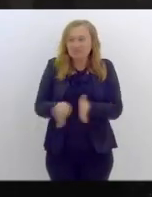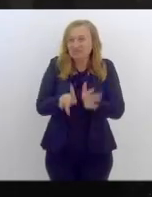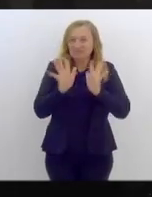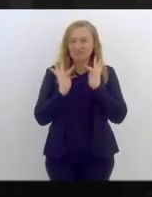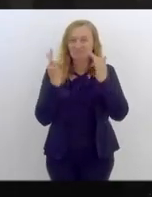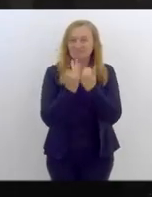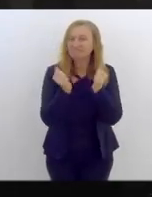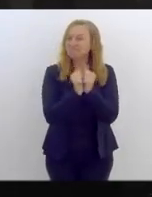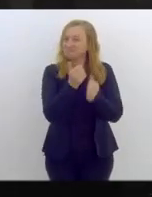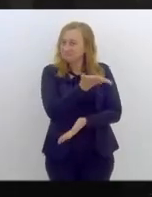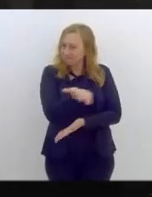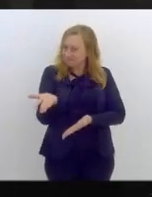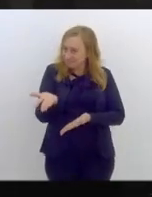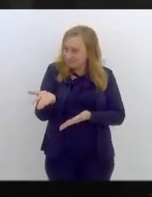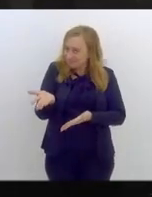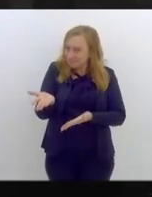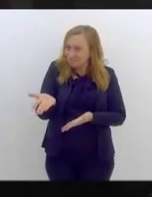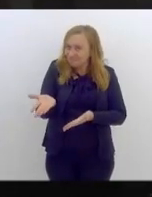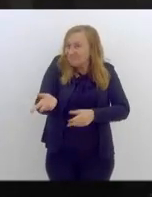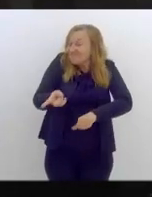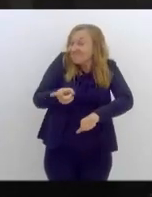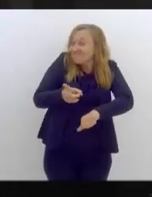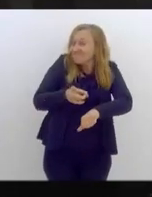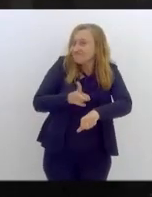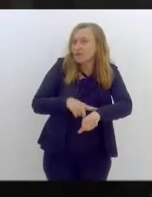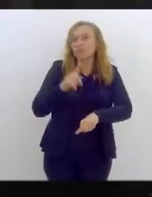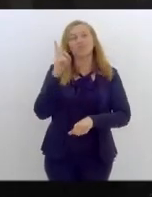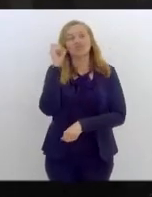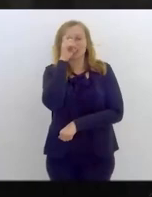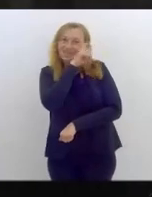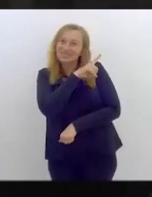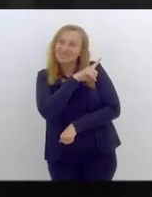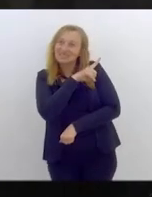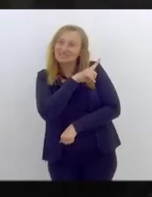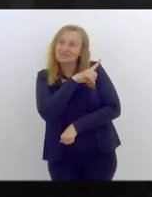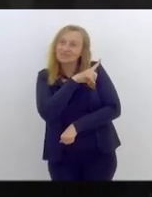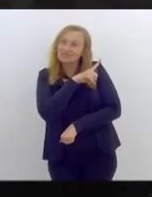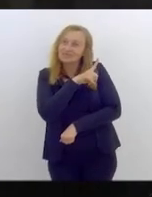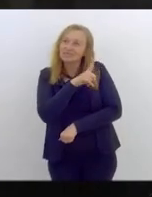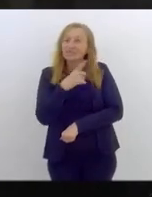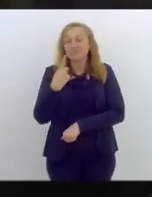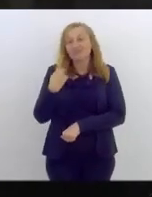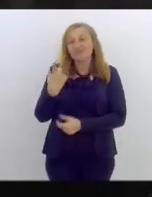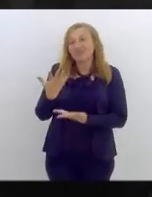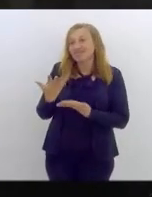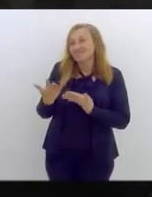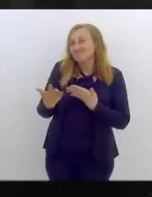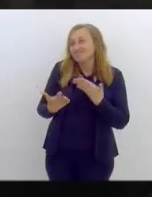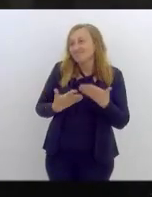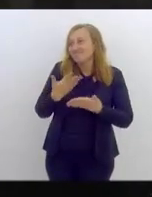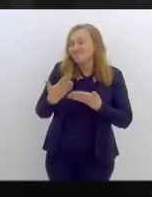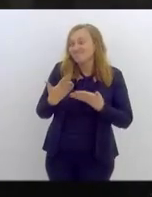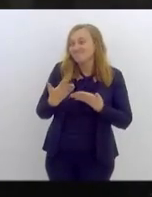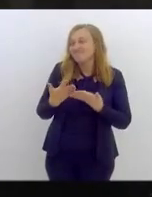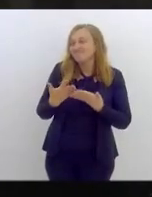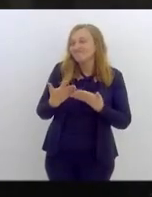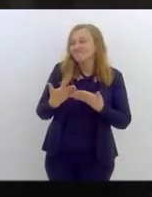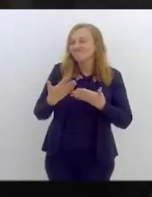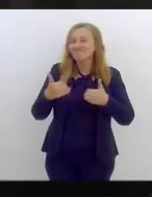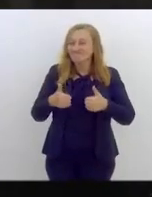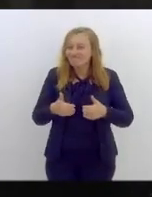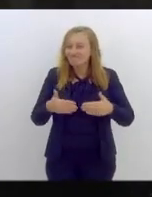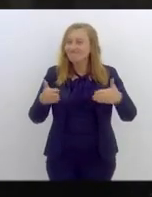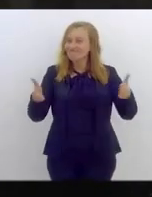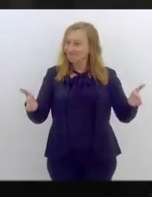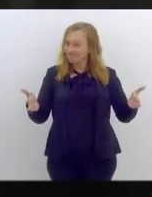com vocês. São tempos difíceis. A gente vislumbra um horizonte de